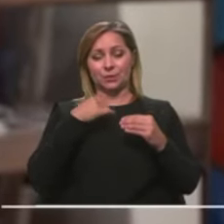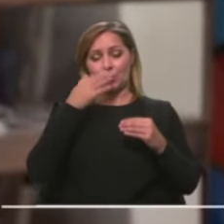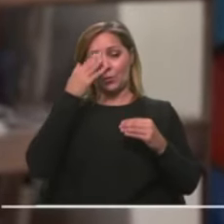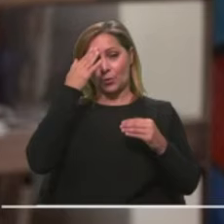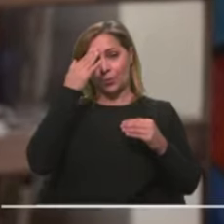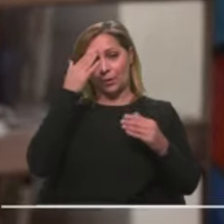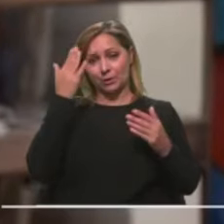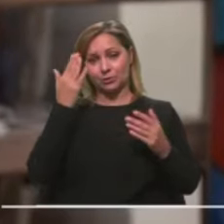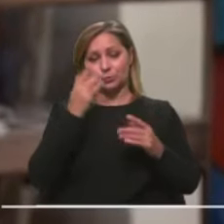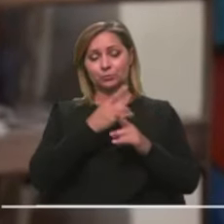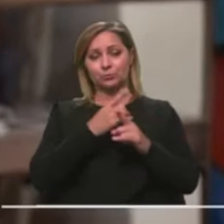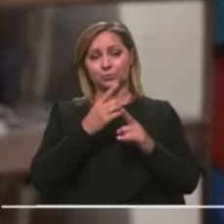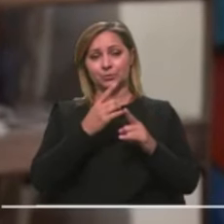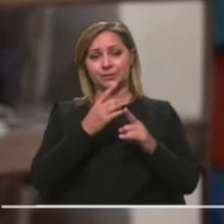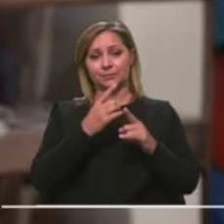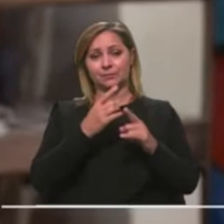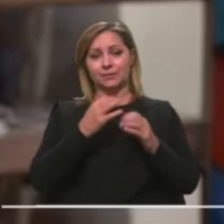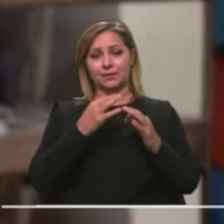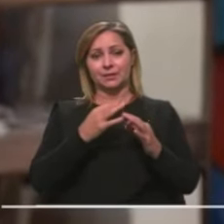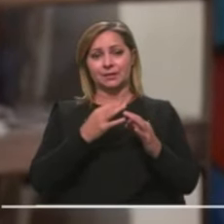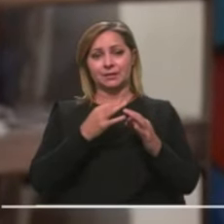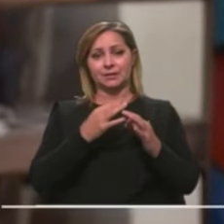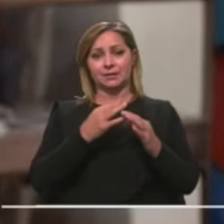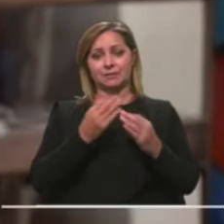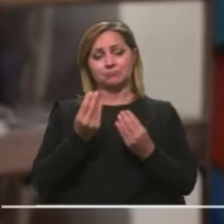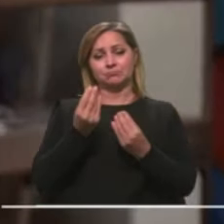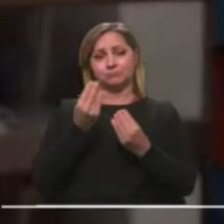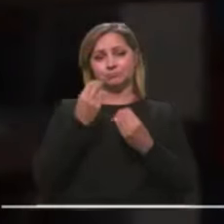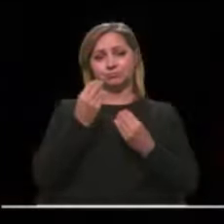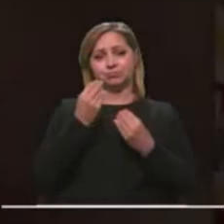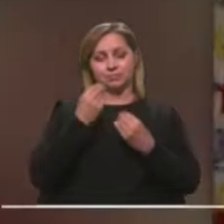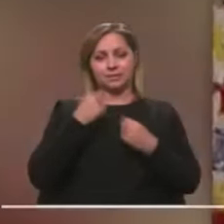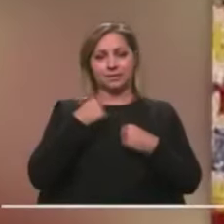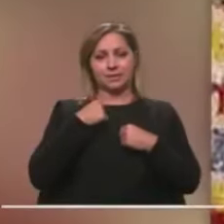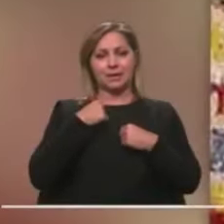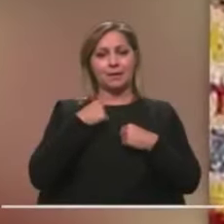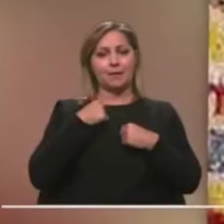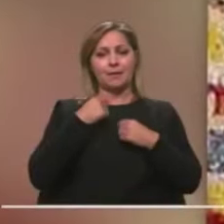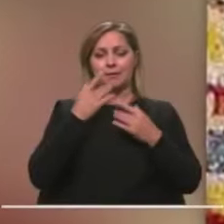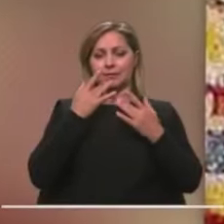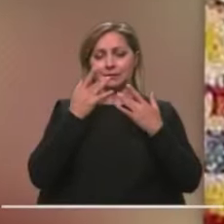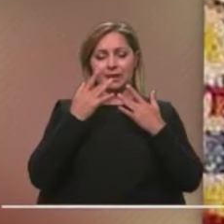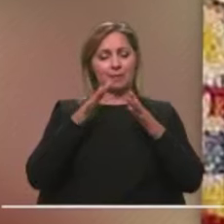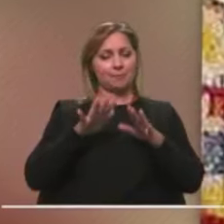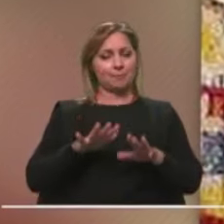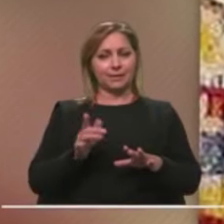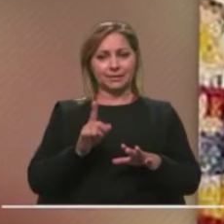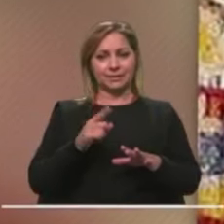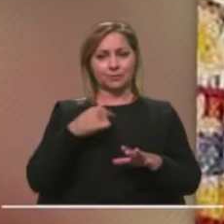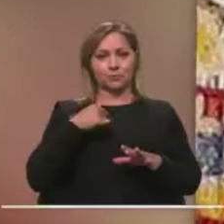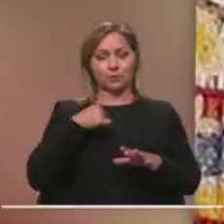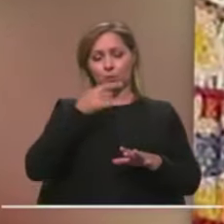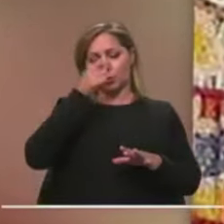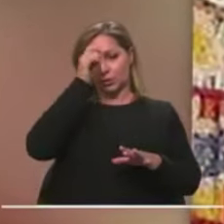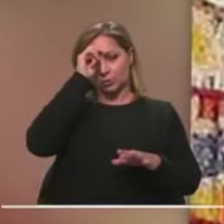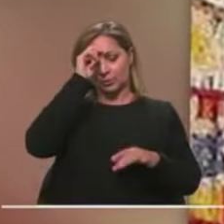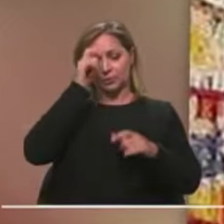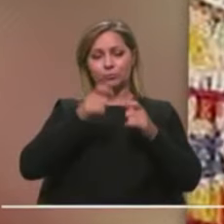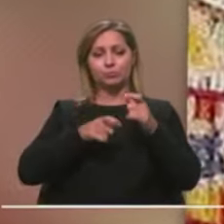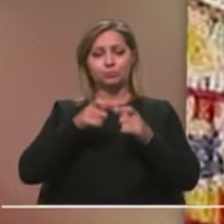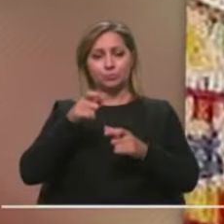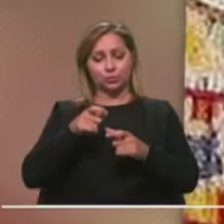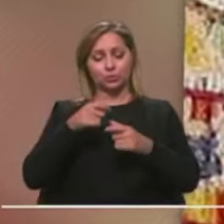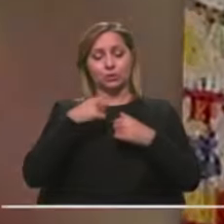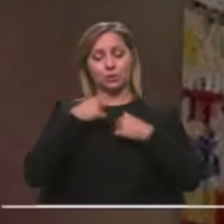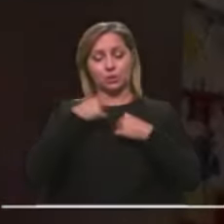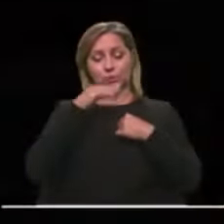porque foi incutida do espírito onde o espetáculo não para e do respeito pelo espectador. Ou seja, eu tinha